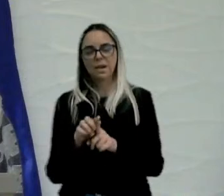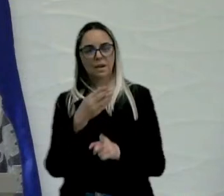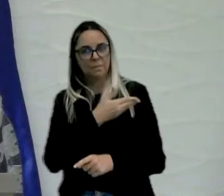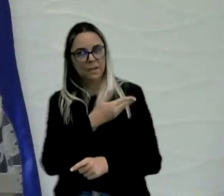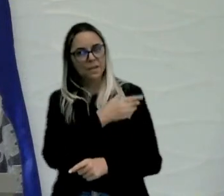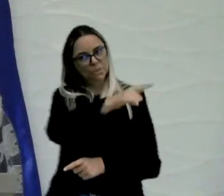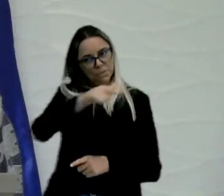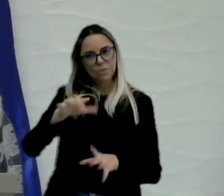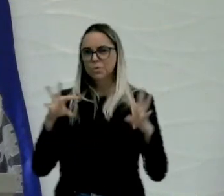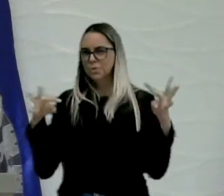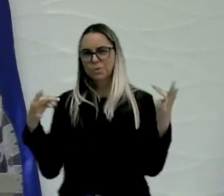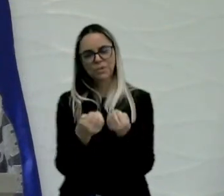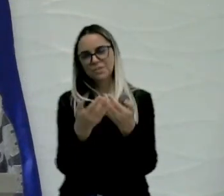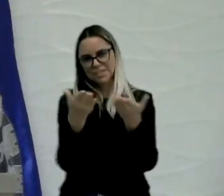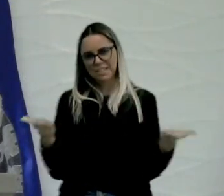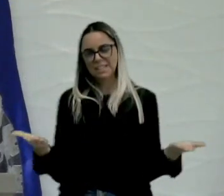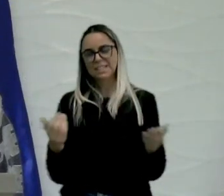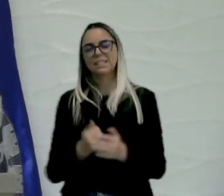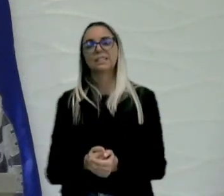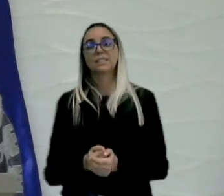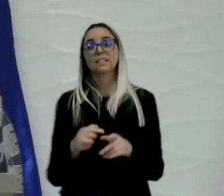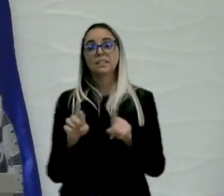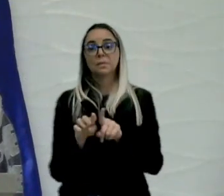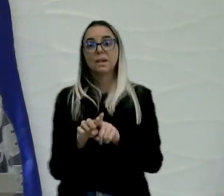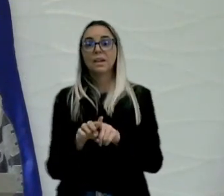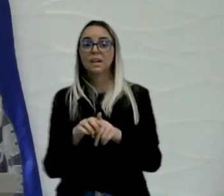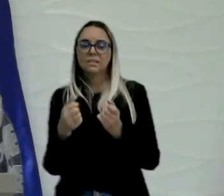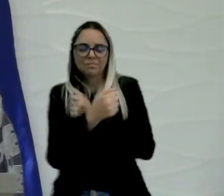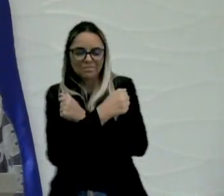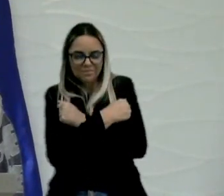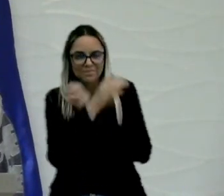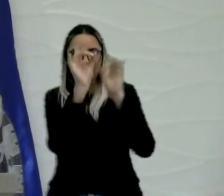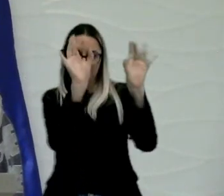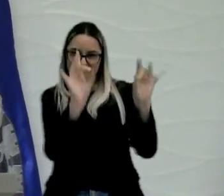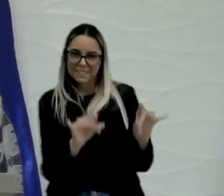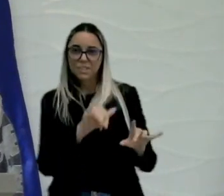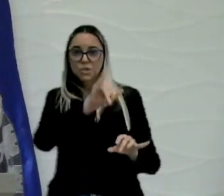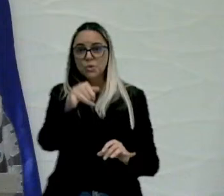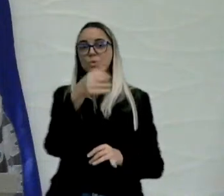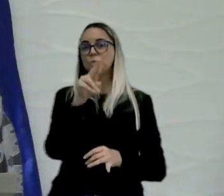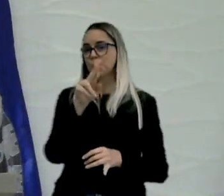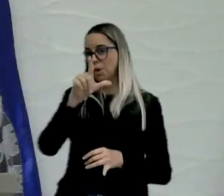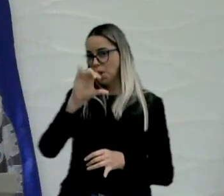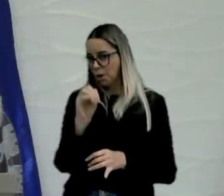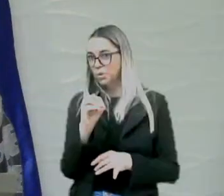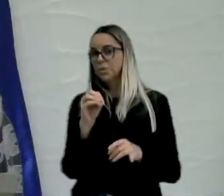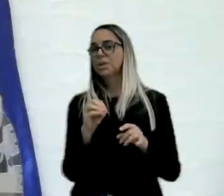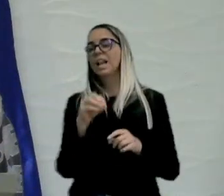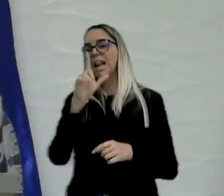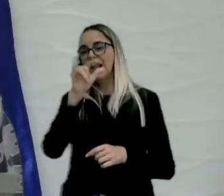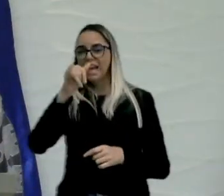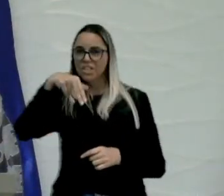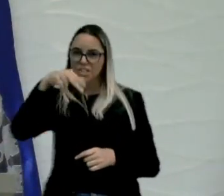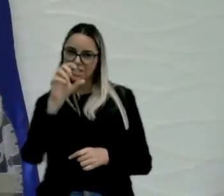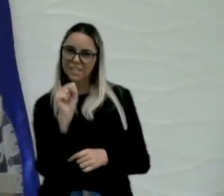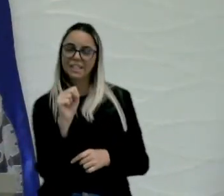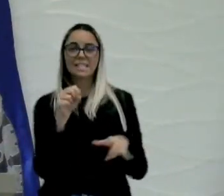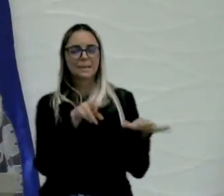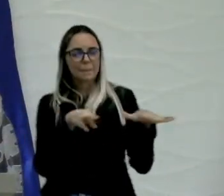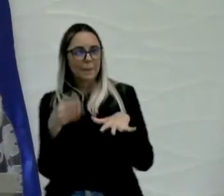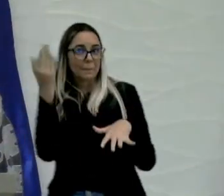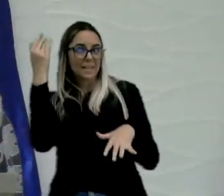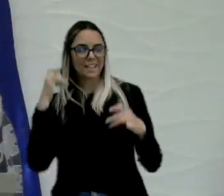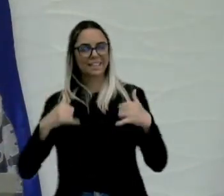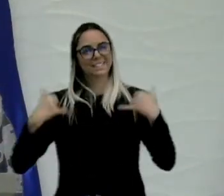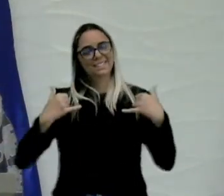um abraço a todos vocês um abraço especial ao meu amigo Júlio Lins que aniversariou semana passada Júlio um abraço que